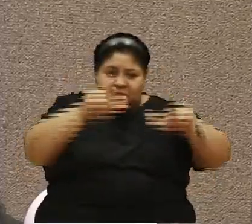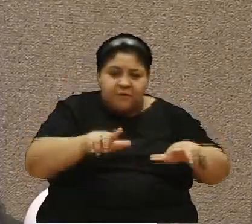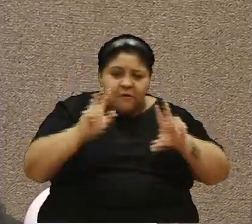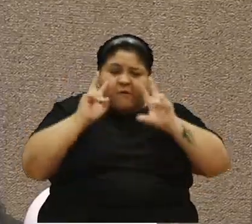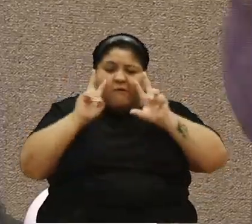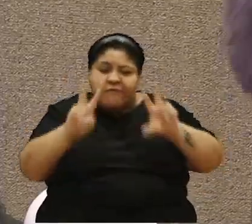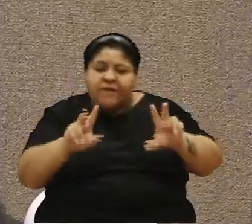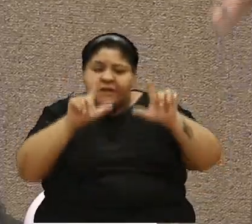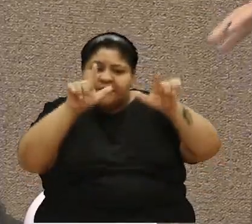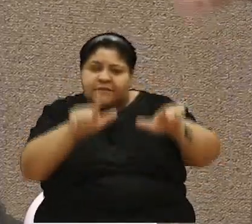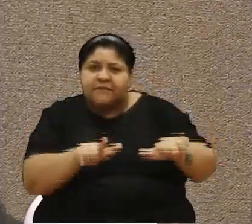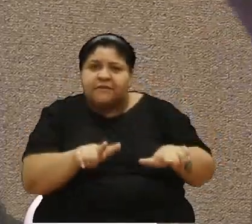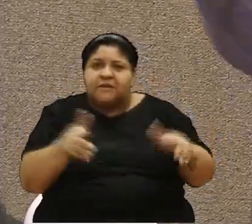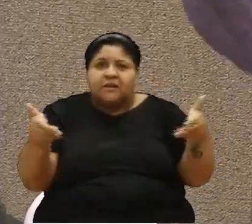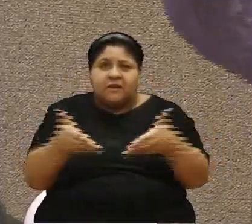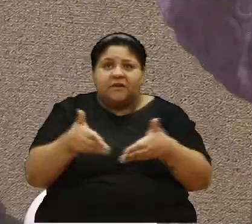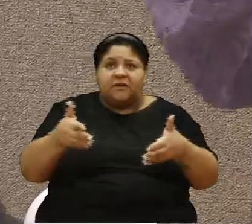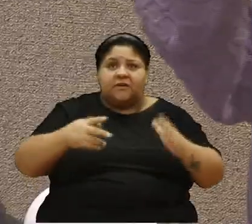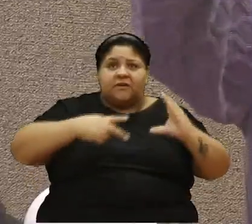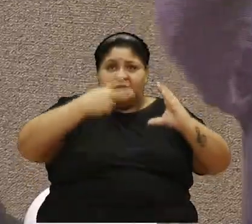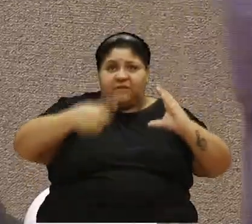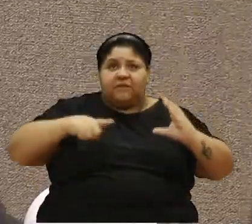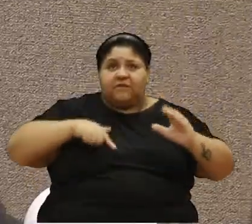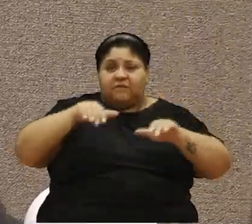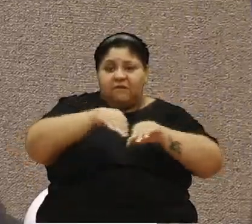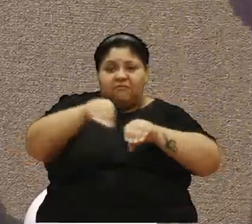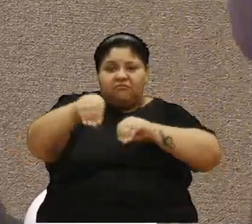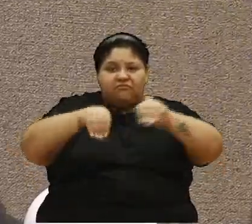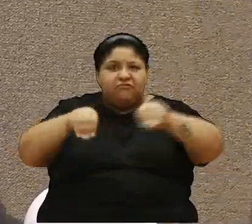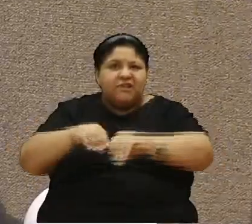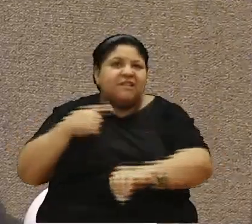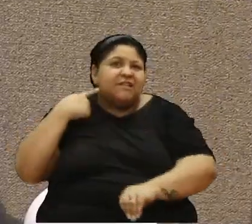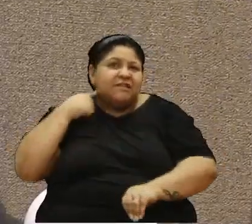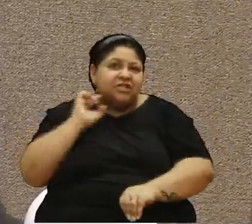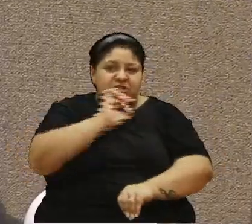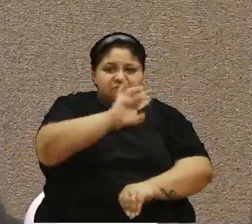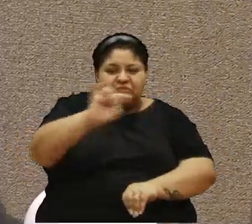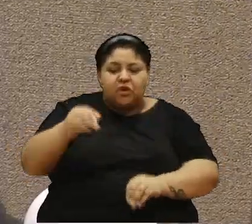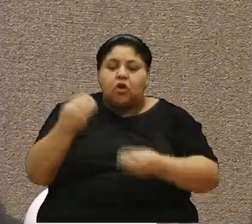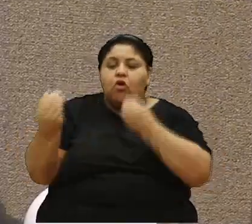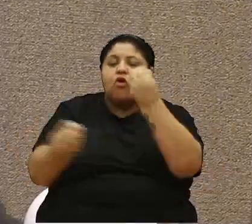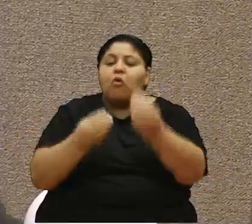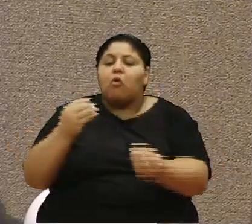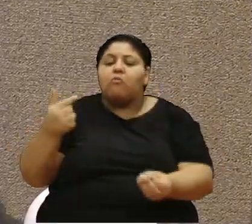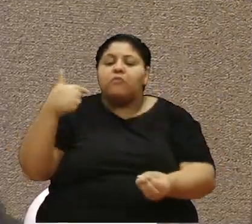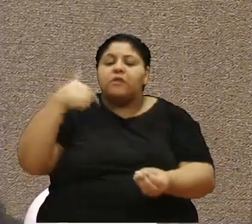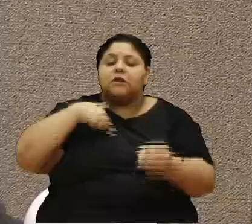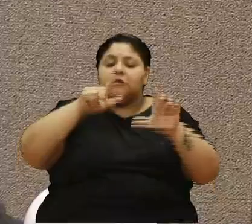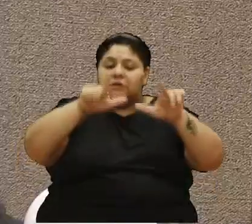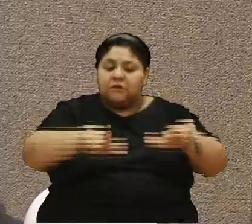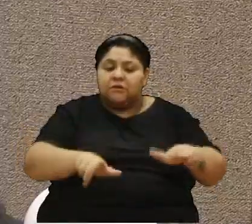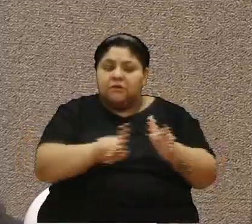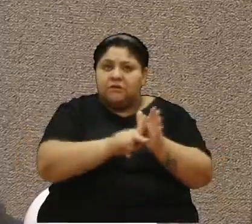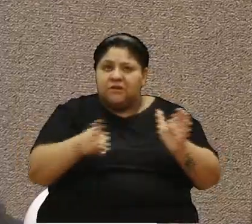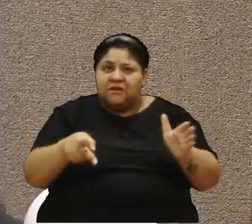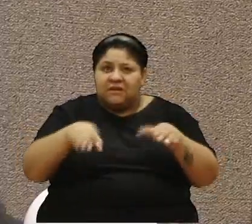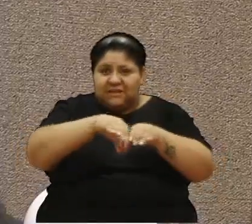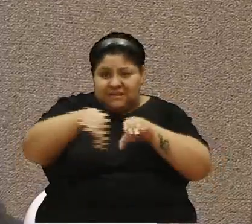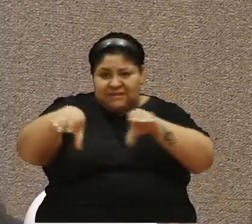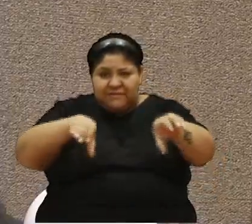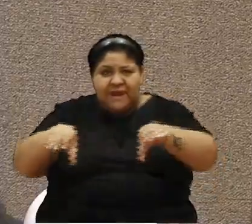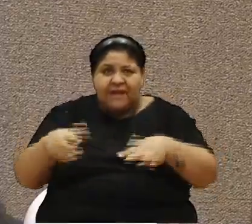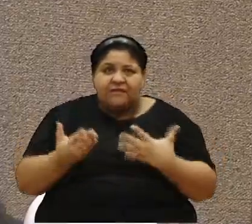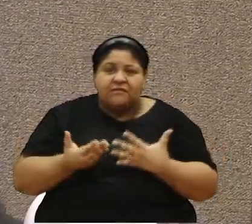no nosso gabinete, apesar de aqui a Câmara ter a separação bem bonitinho, um lixinho para cada coisa, como é que é no nosso gabinete? Está sendo separado do jeito que deveria